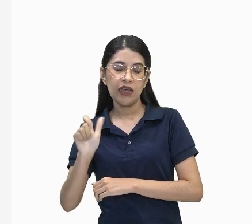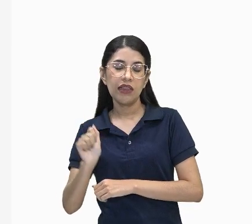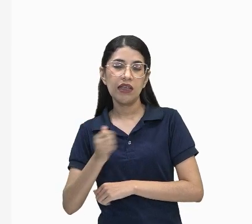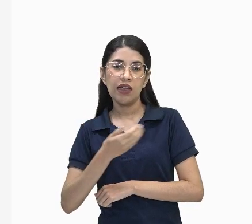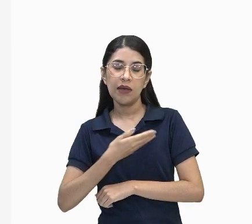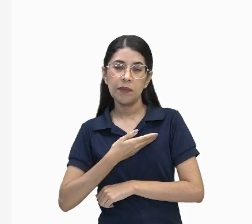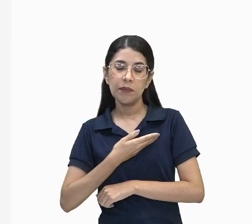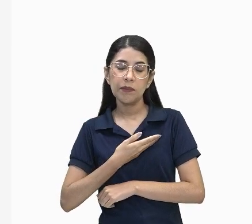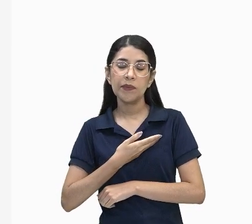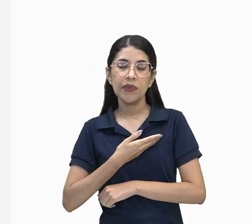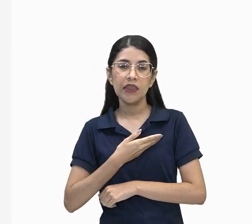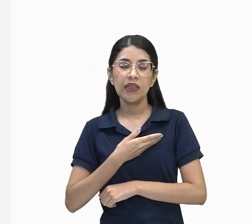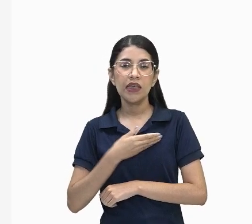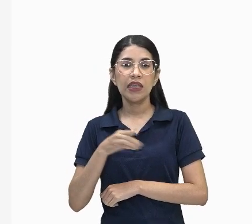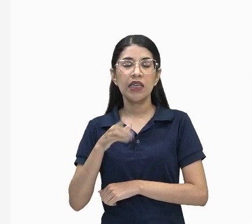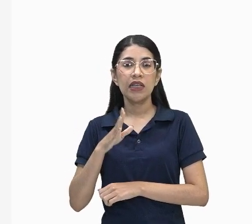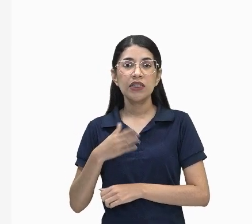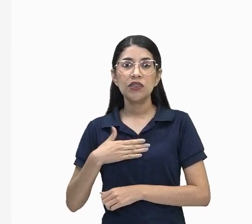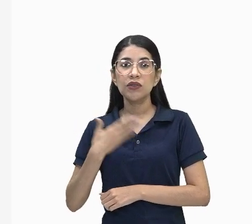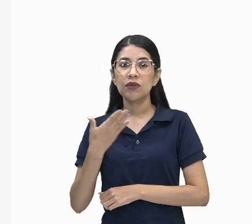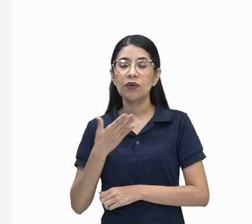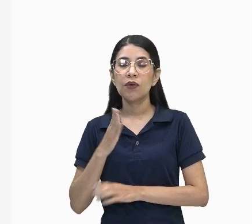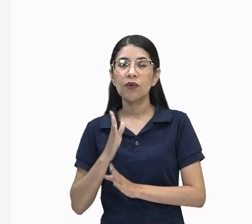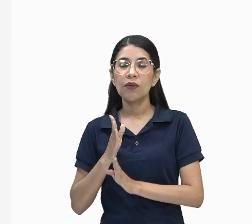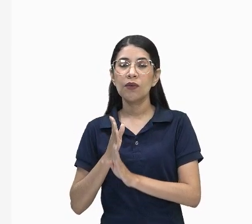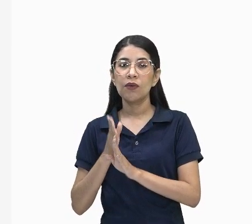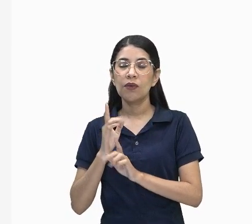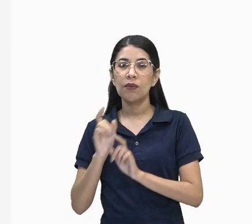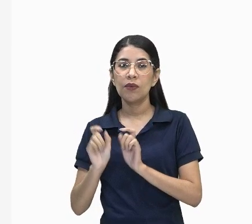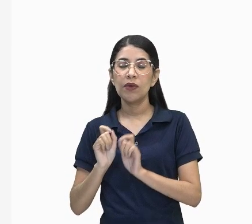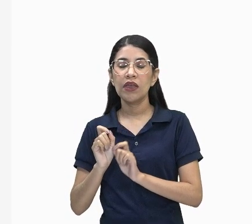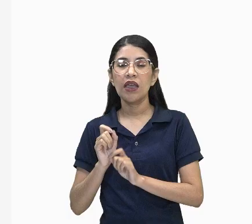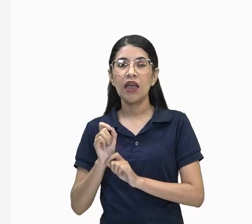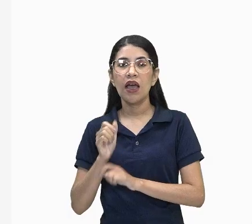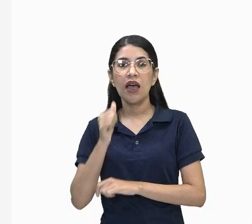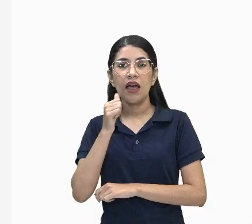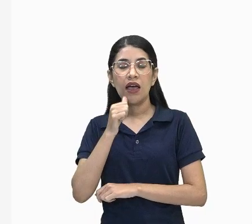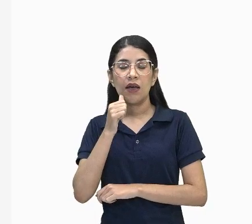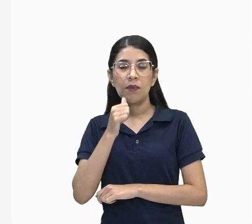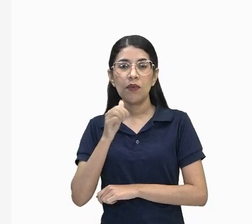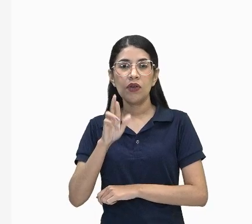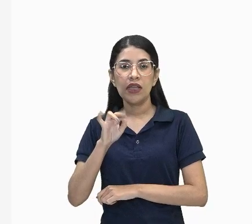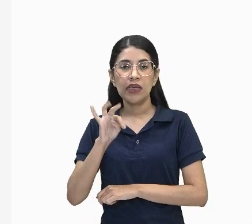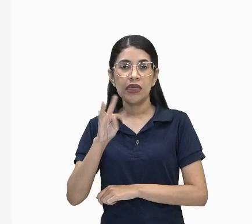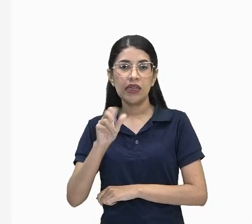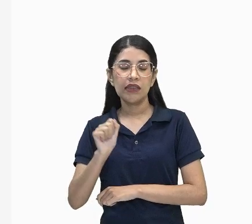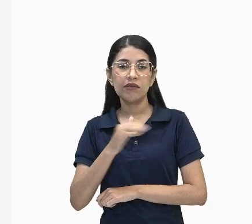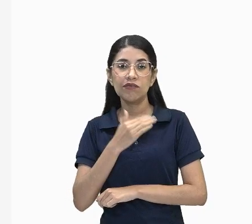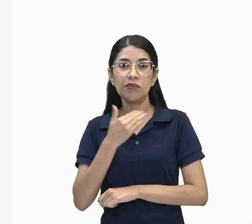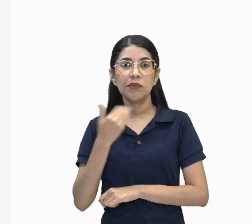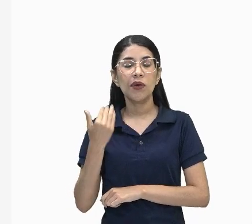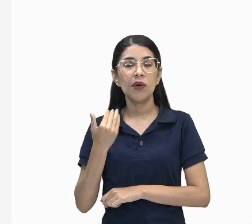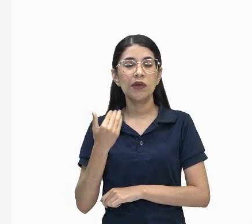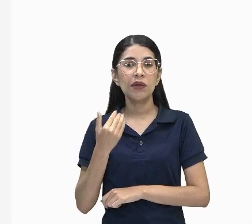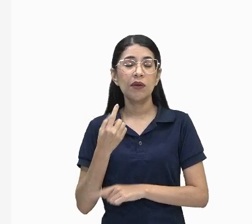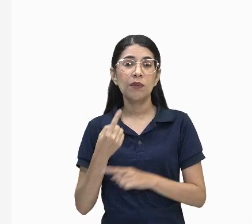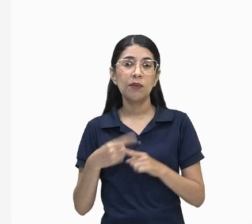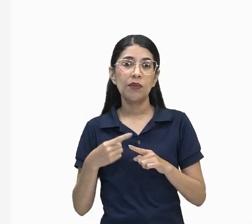da Rita, e ele é surpreendido com a morte de Rita, né? O Vilela já